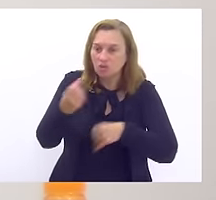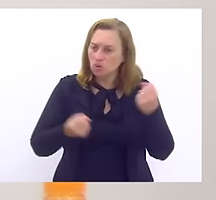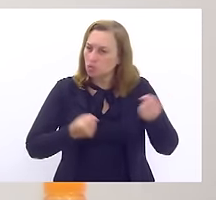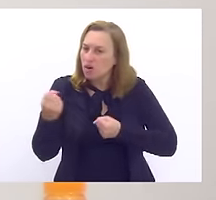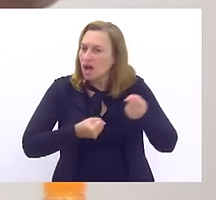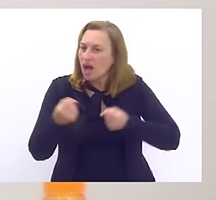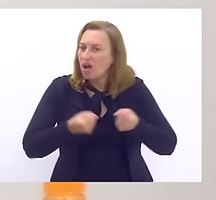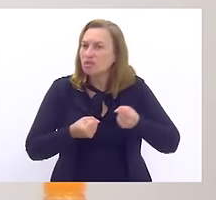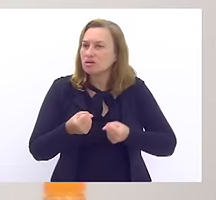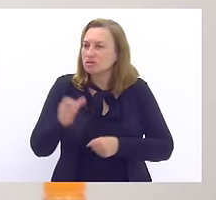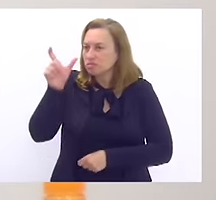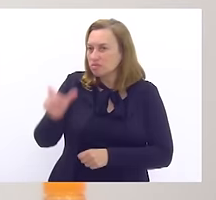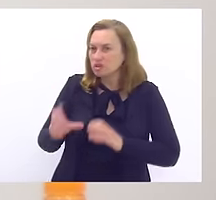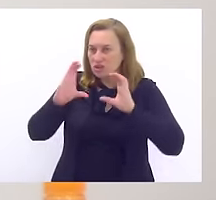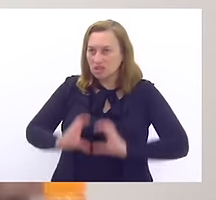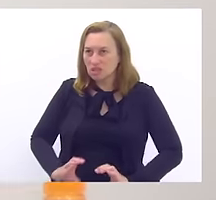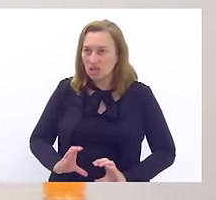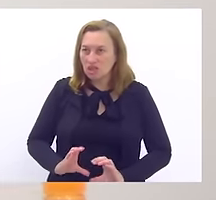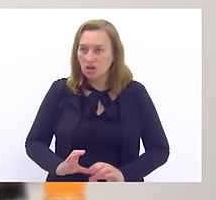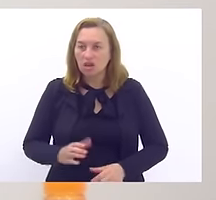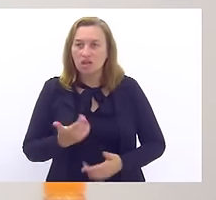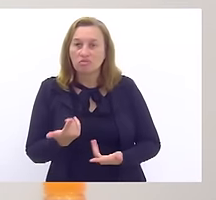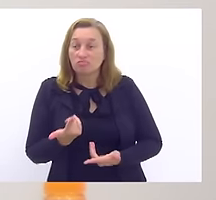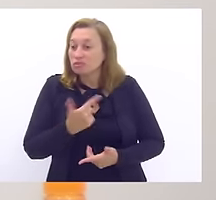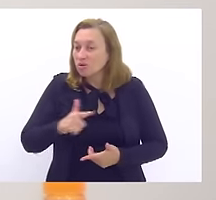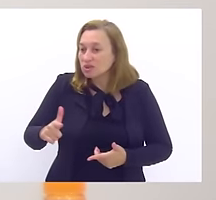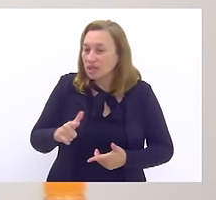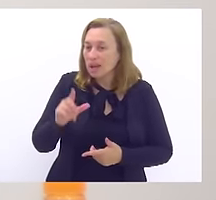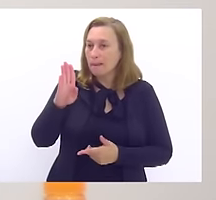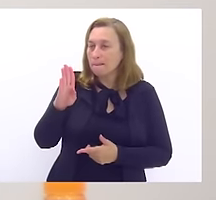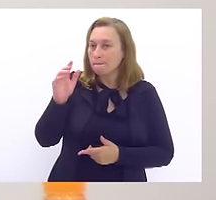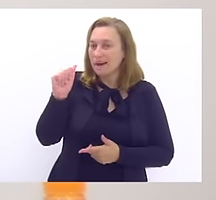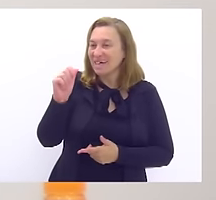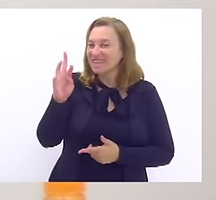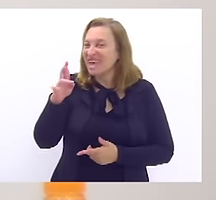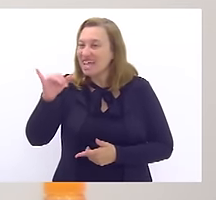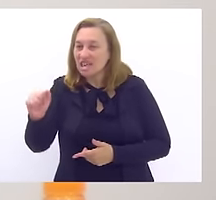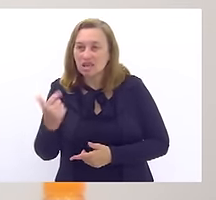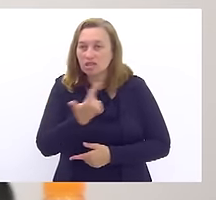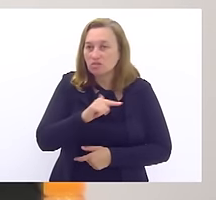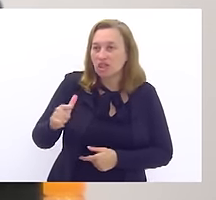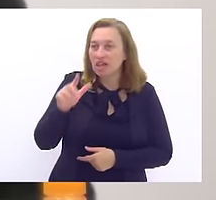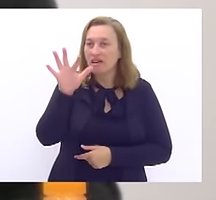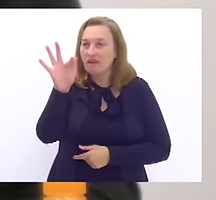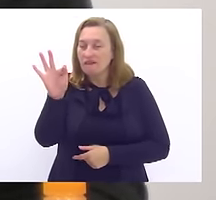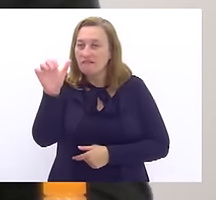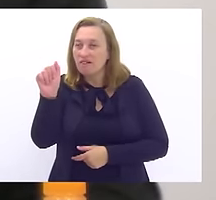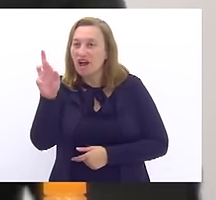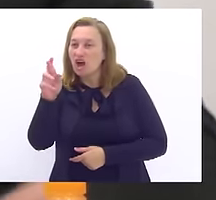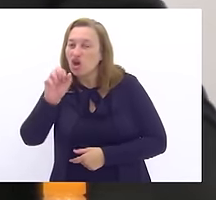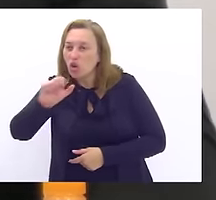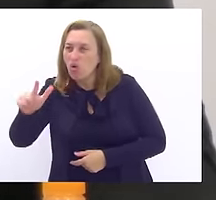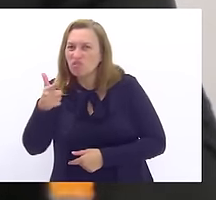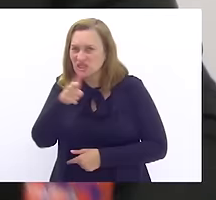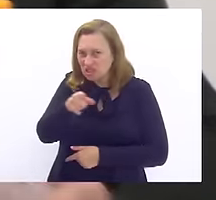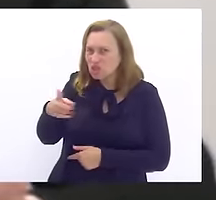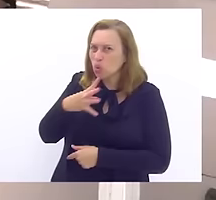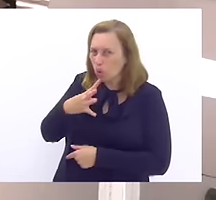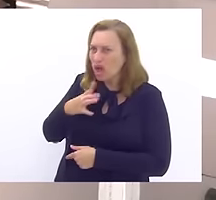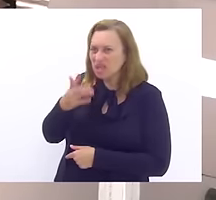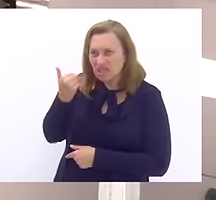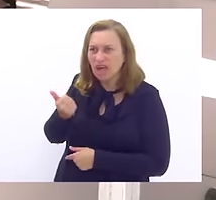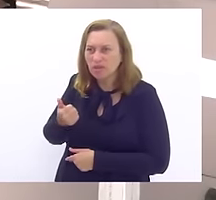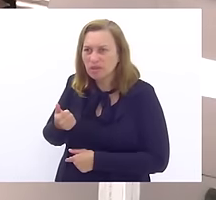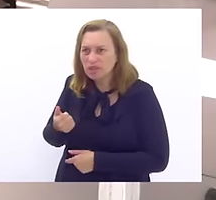encontramos veículos desmanchados sem bateria sem farol o tempo tem conhecimento disso então Deputado o senhor me permite que